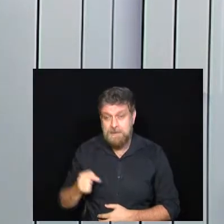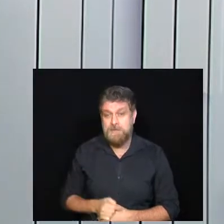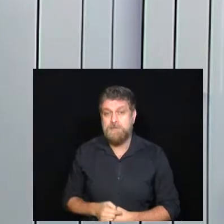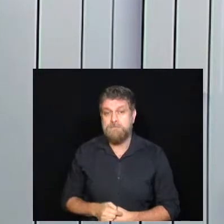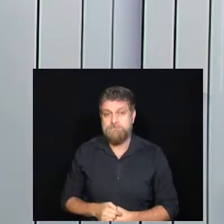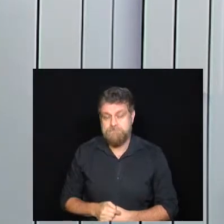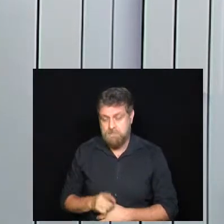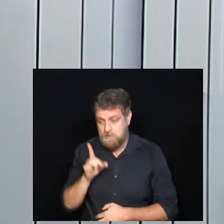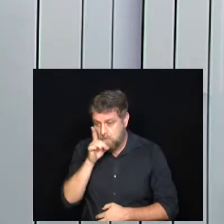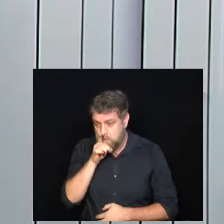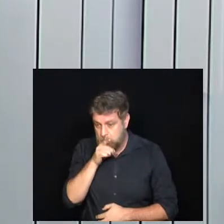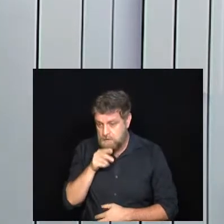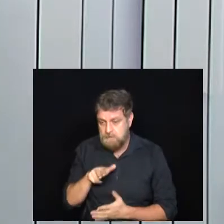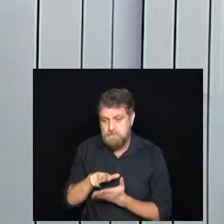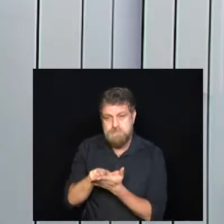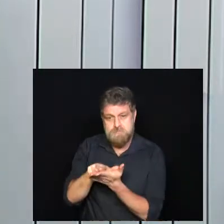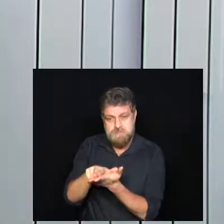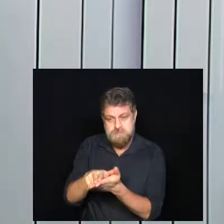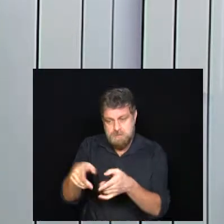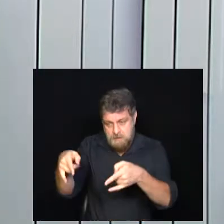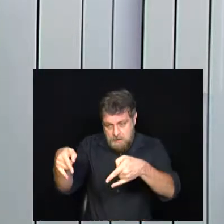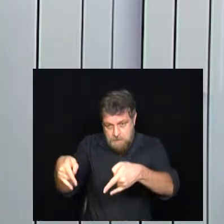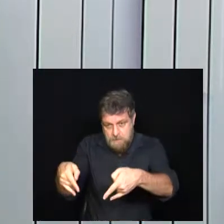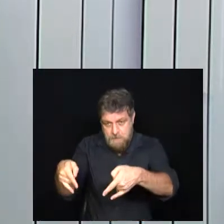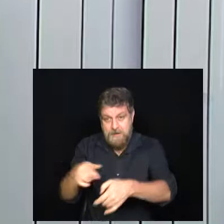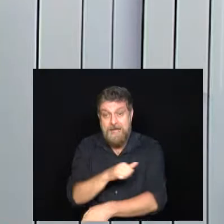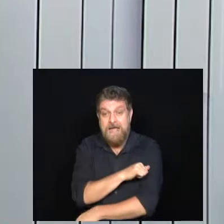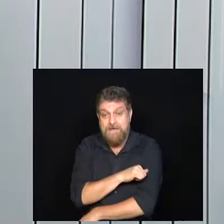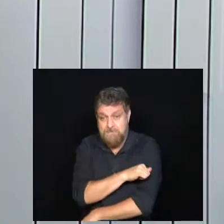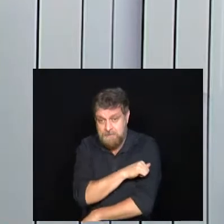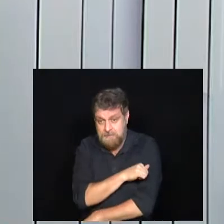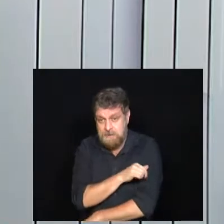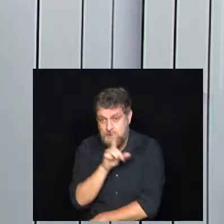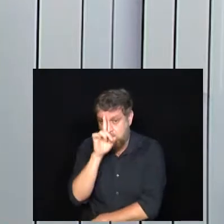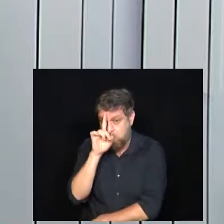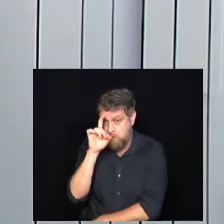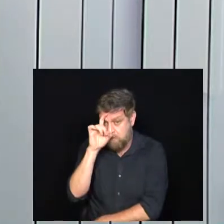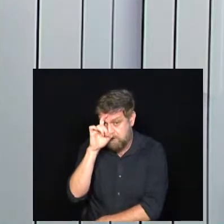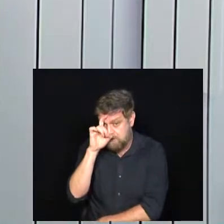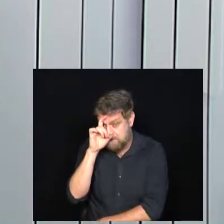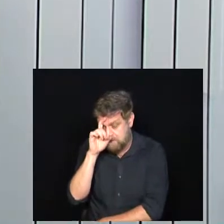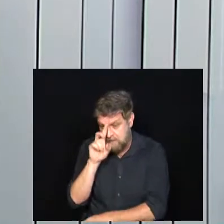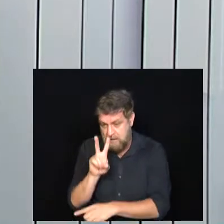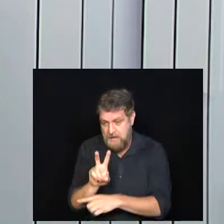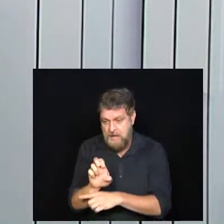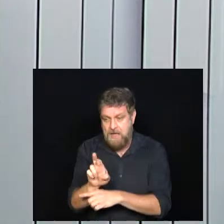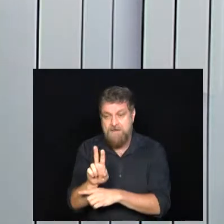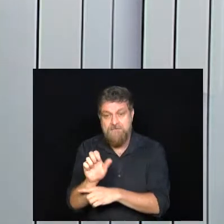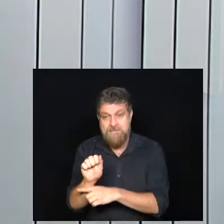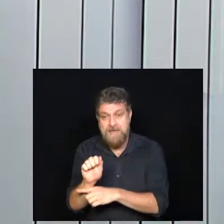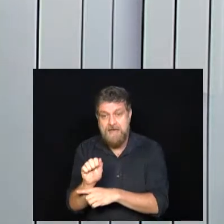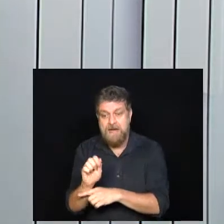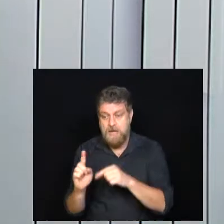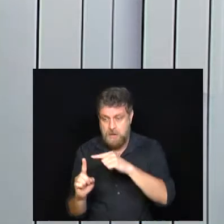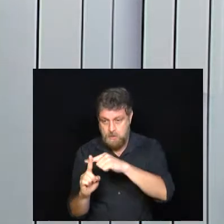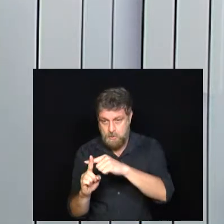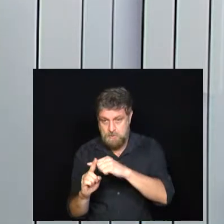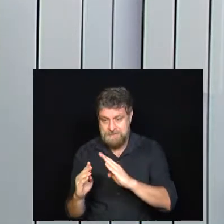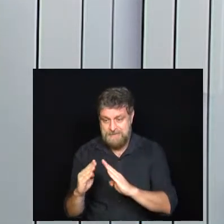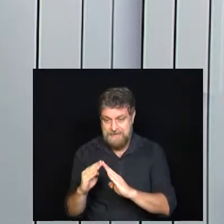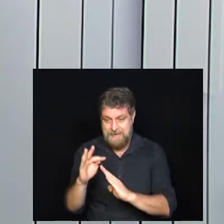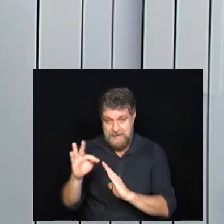que continua internado em um leito de enfermaria no Hospital Vera Cruz Casa de Saúde, tratando